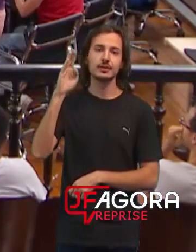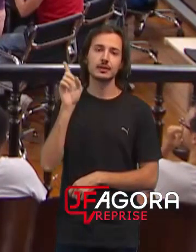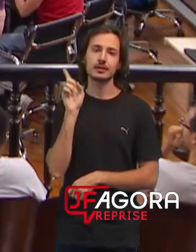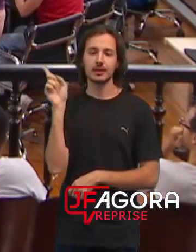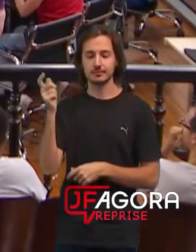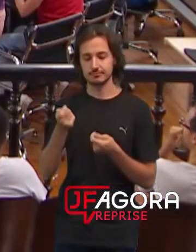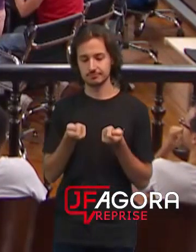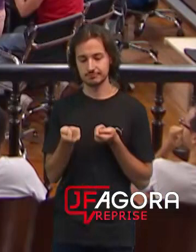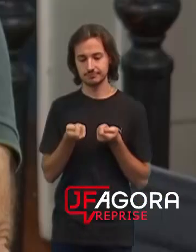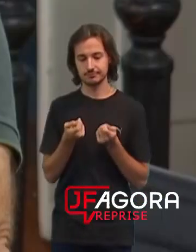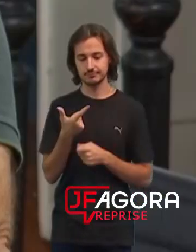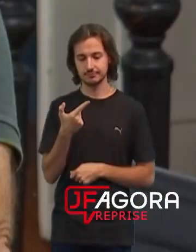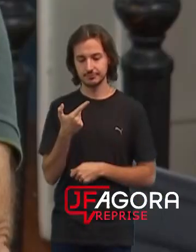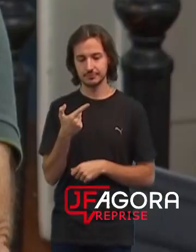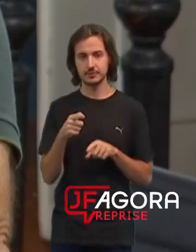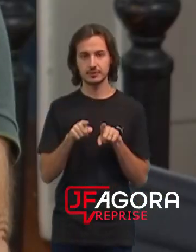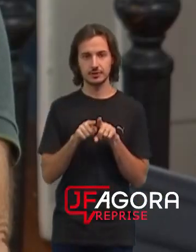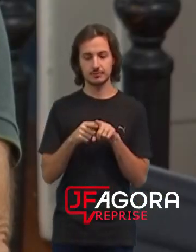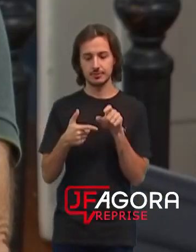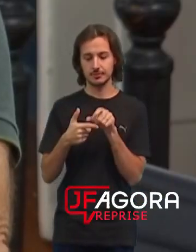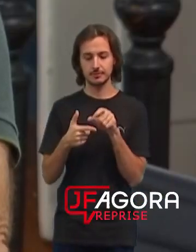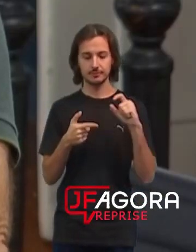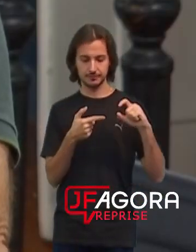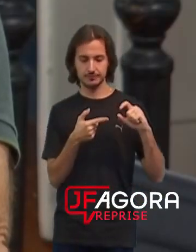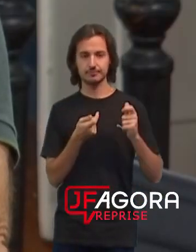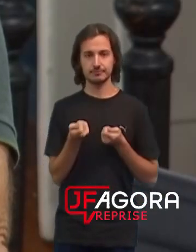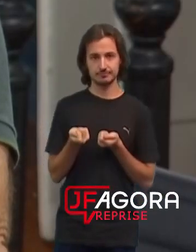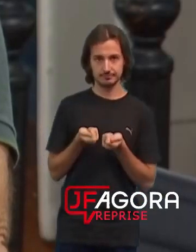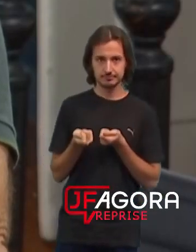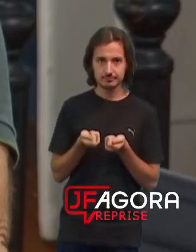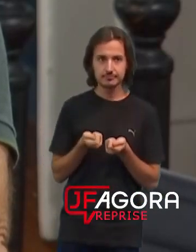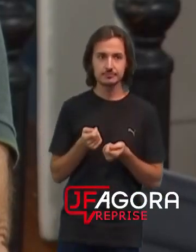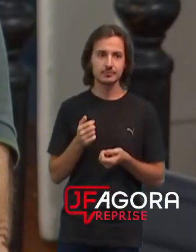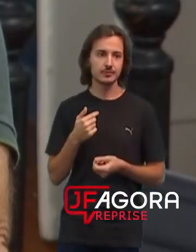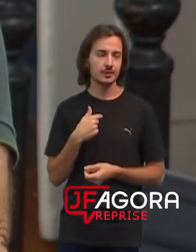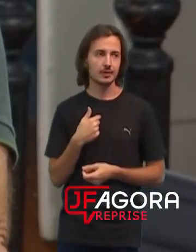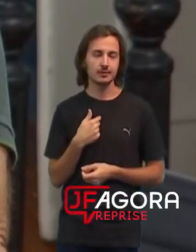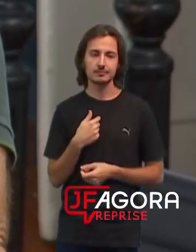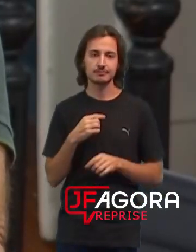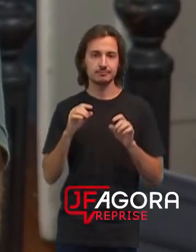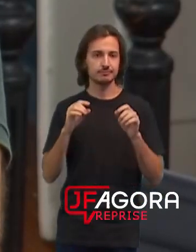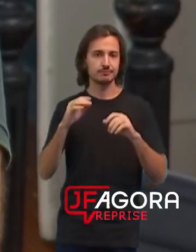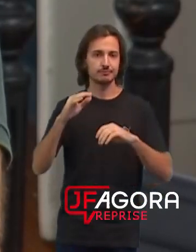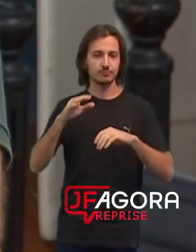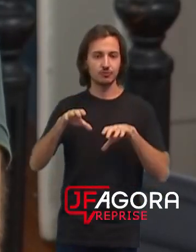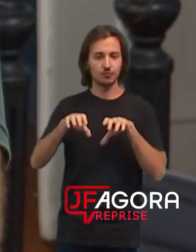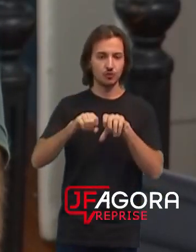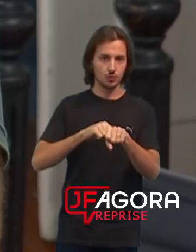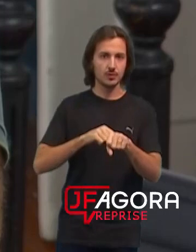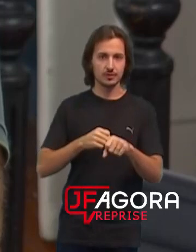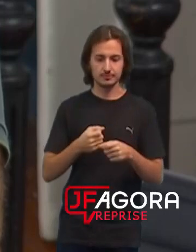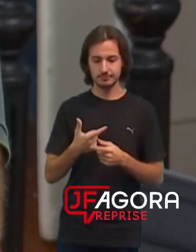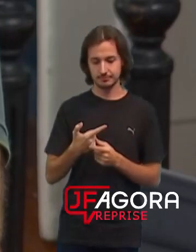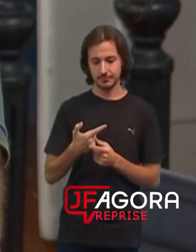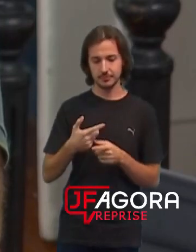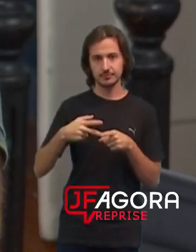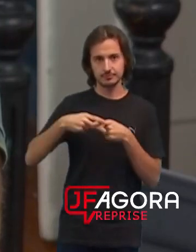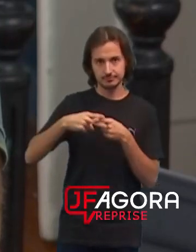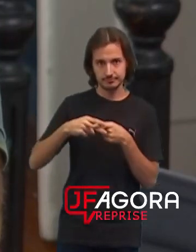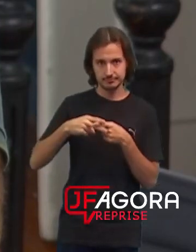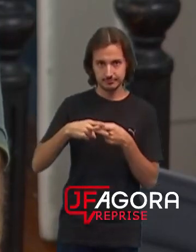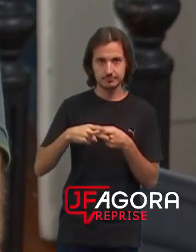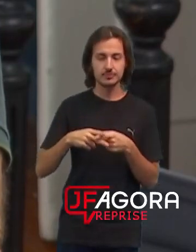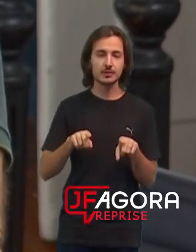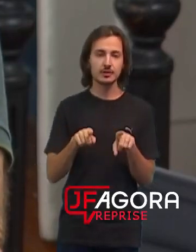armamento e munição. A minha especialidade no Exército é justamente essa aí. Eu sou formado em mecânico de armamento e trabalhava